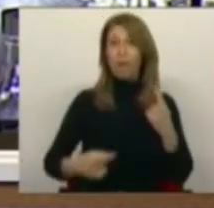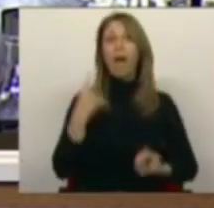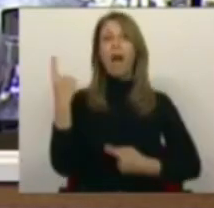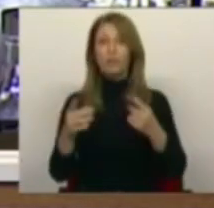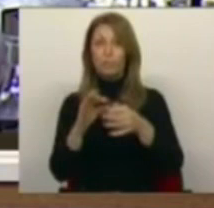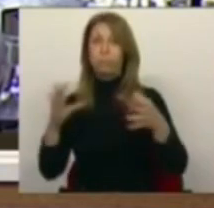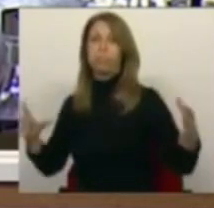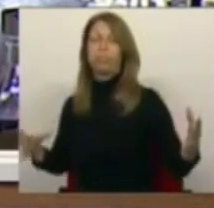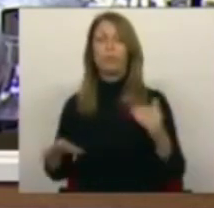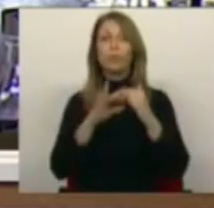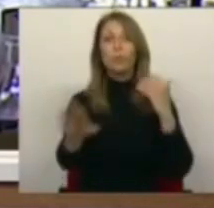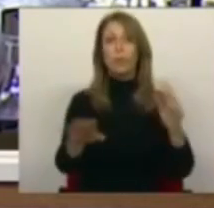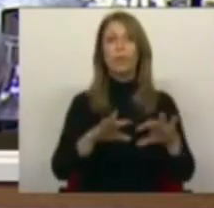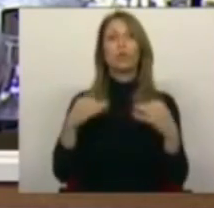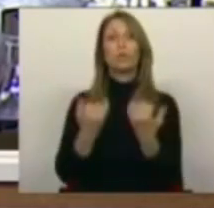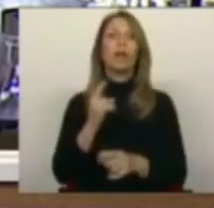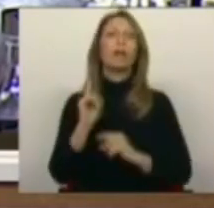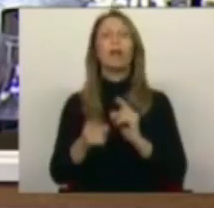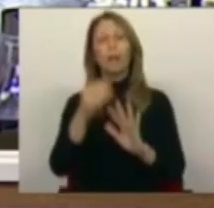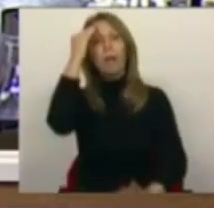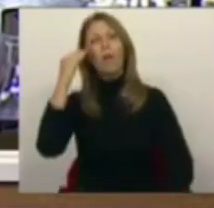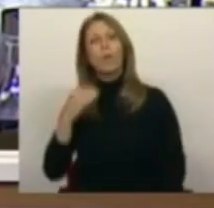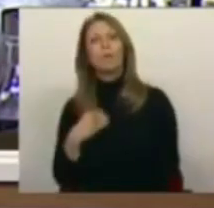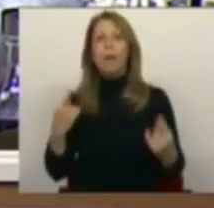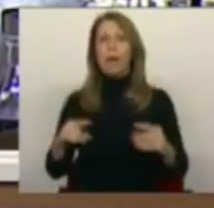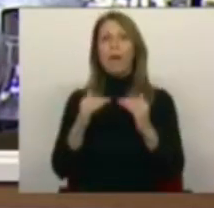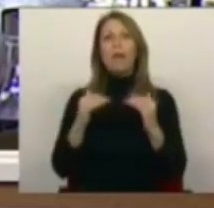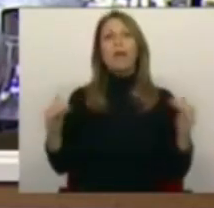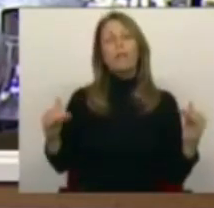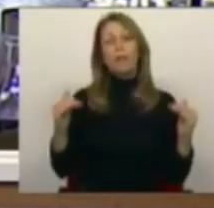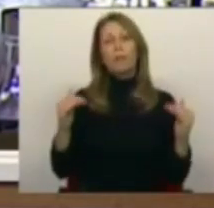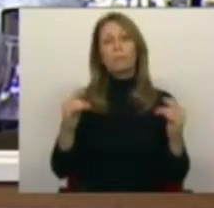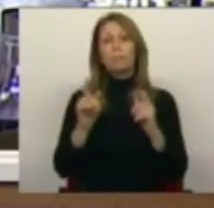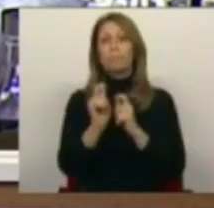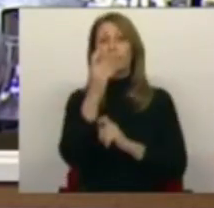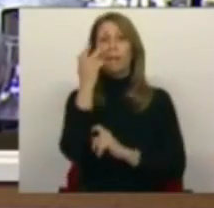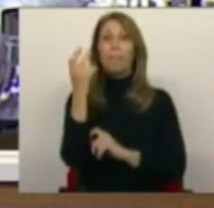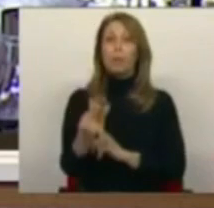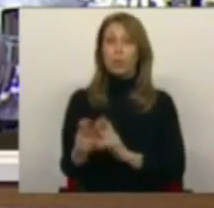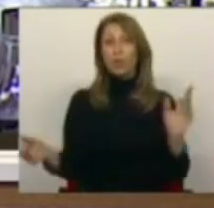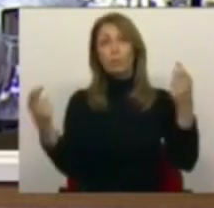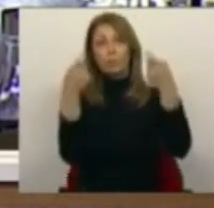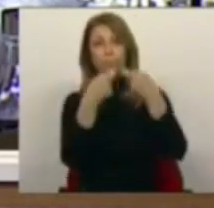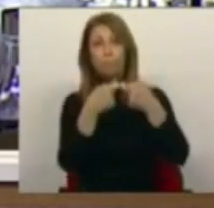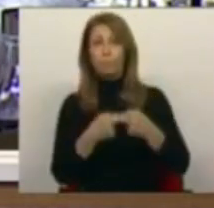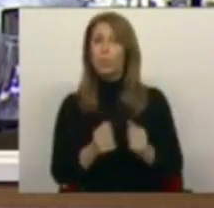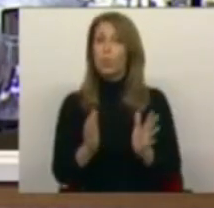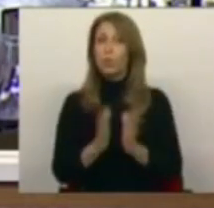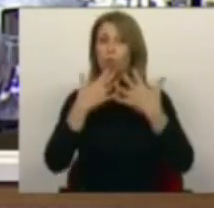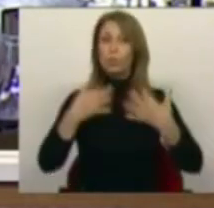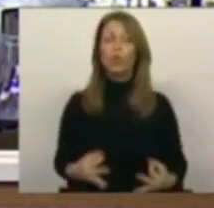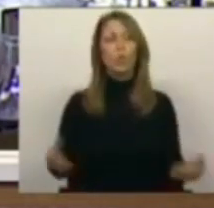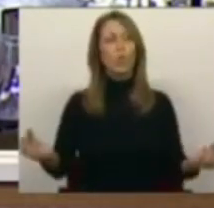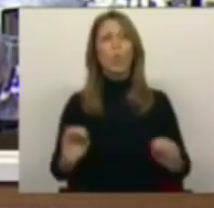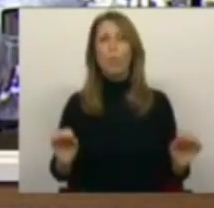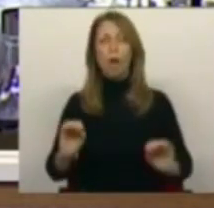sustentabilidade social, aquela que nos aconselha que haja um nível de pensões adequado para todos e de que não haja